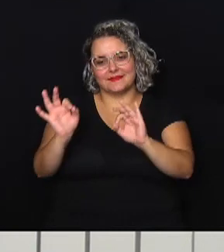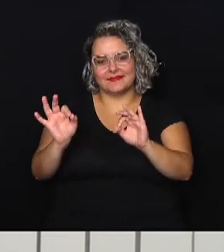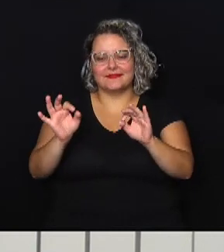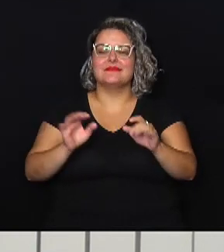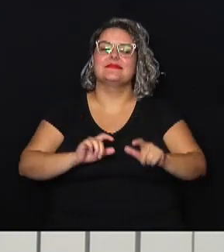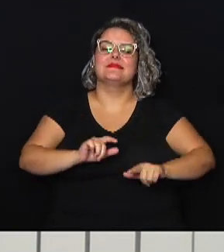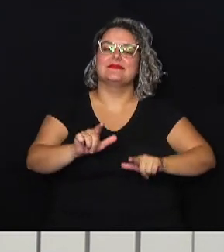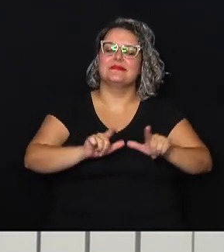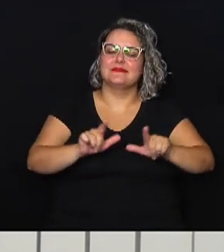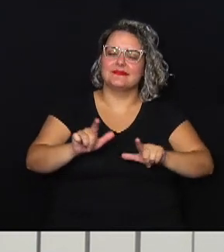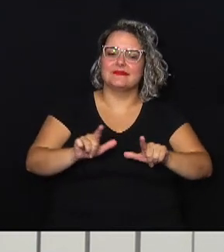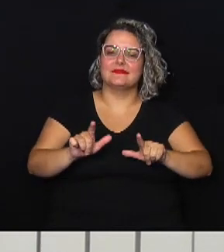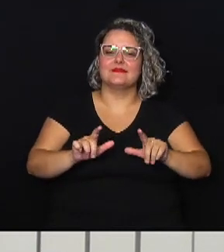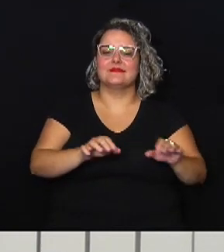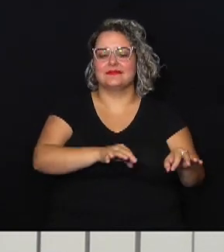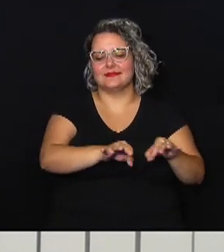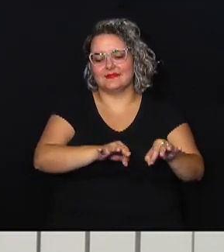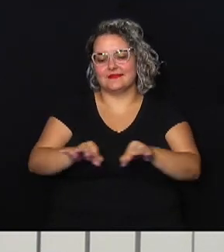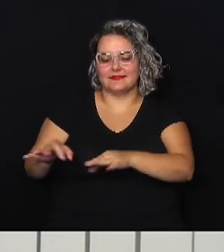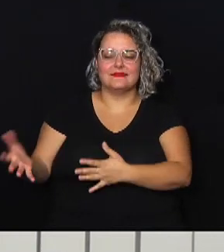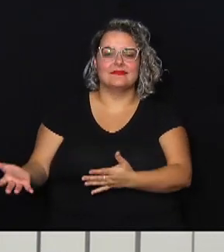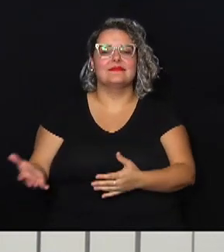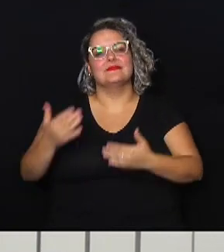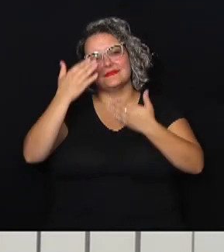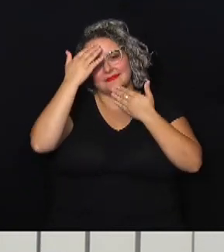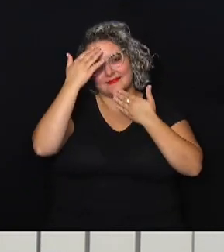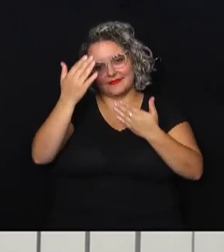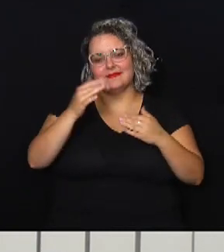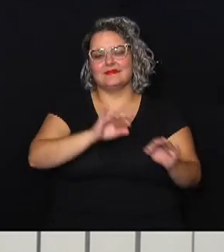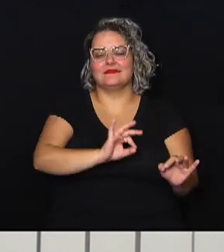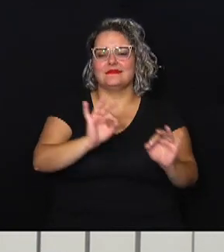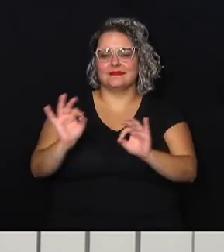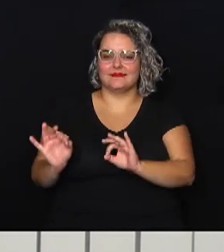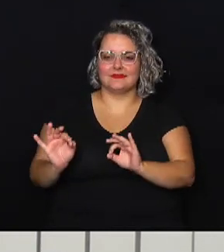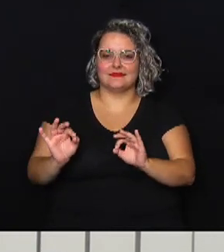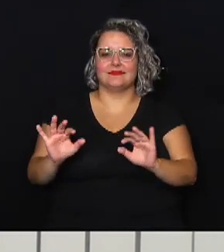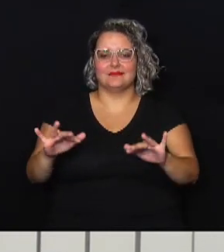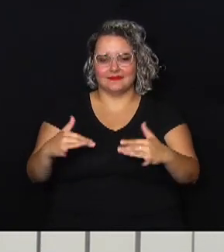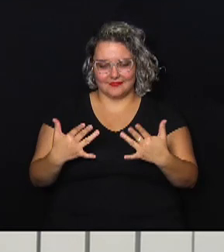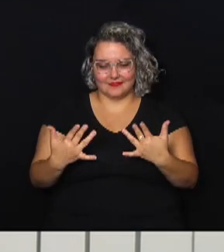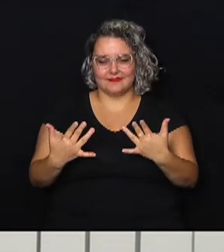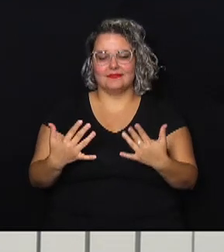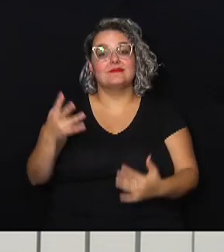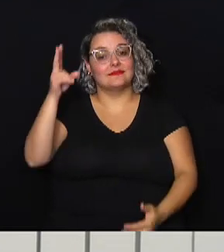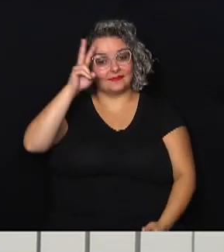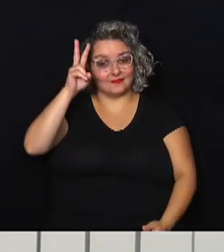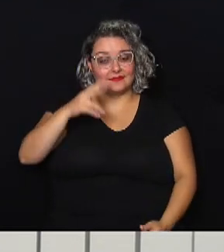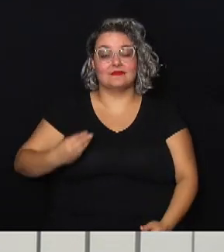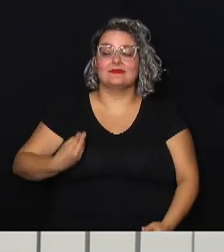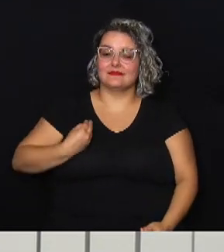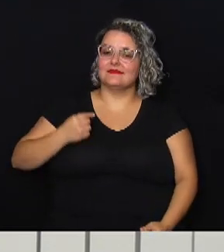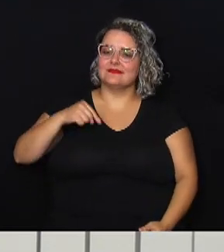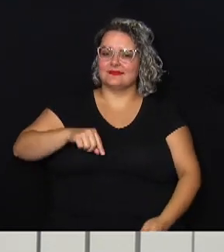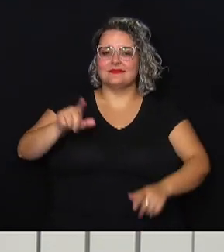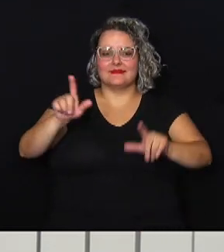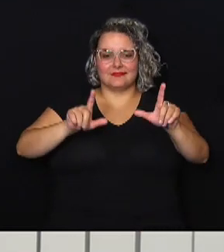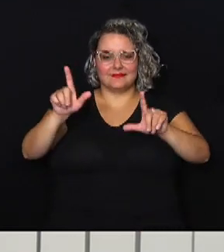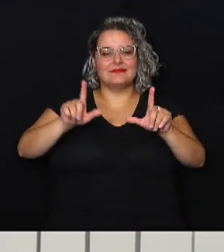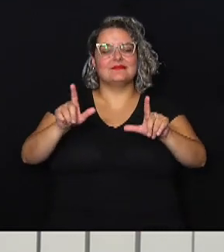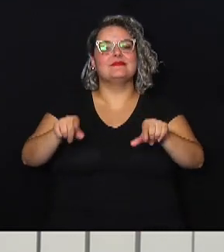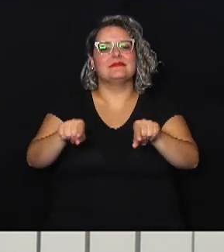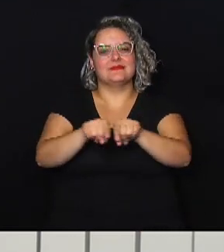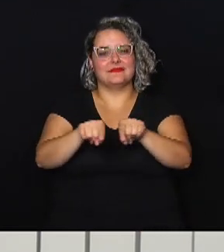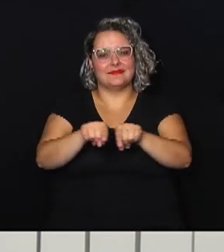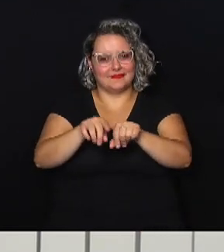E antes de mais nada, muito obrigada pela sua companhia e audiência. Lembrando que a gente está ao vivo aqui pela tela da TV e também